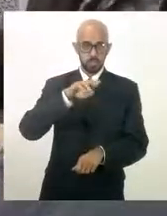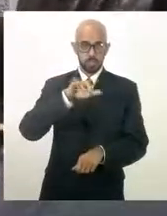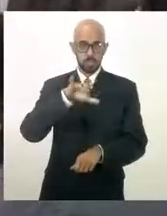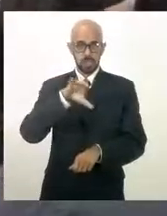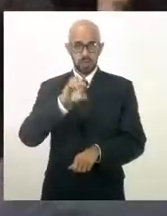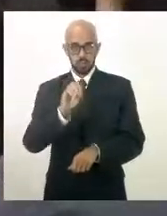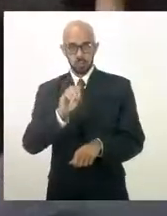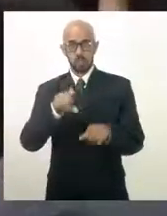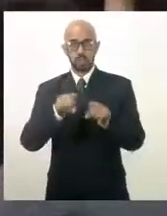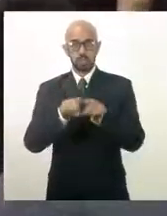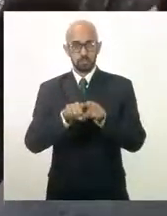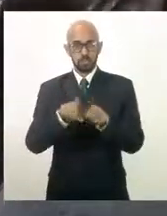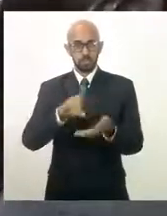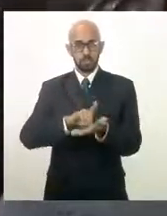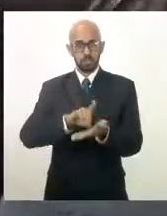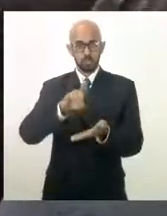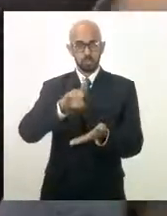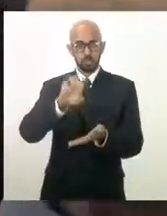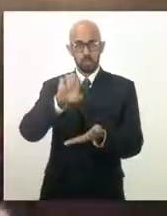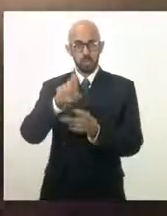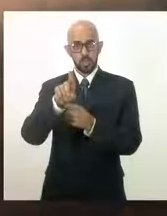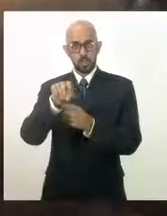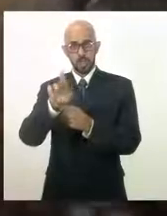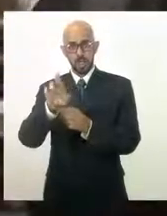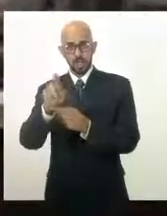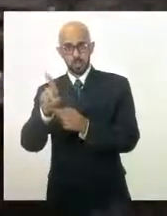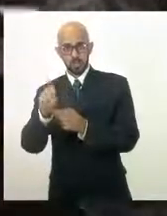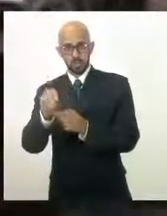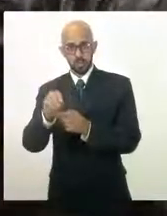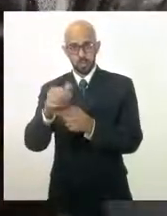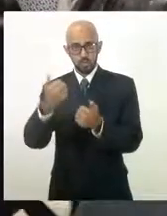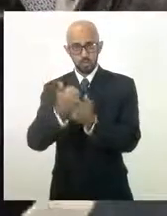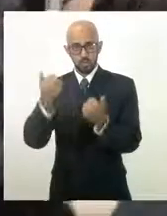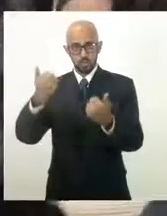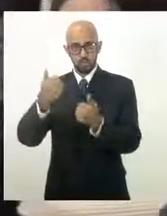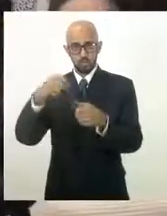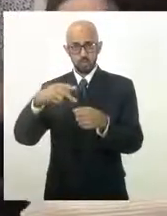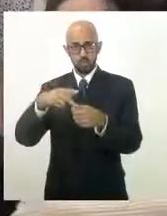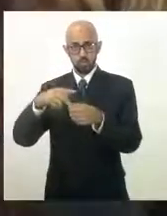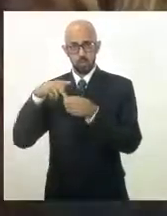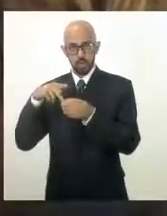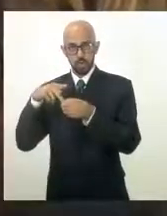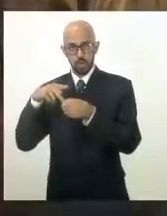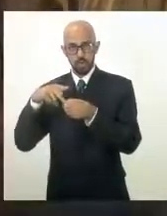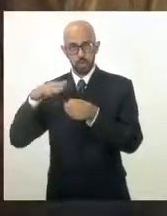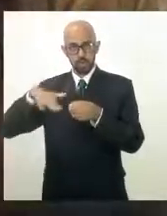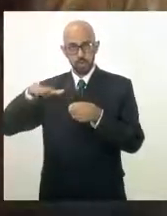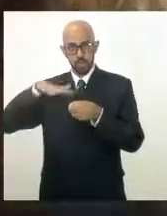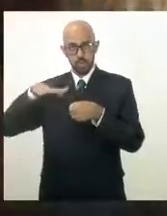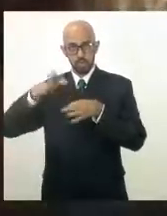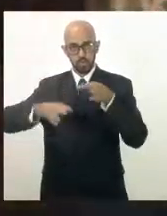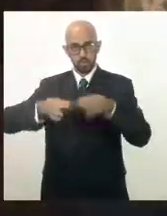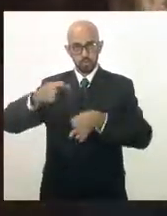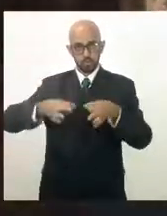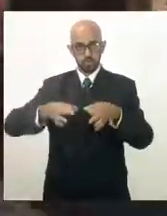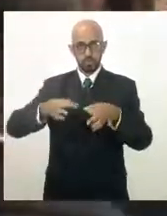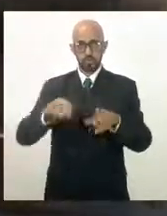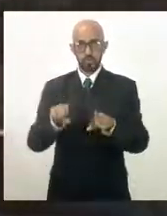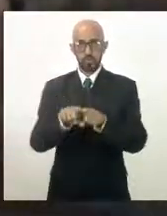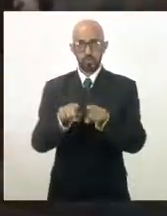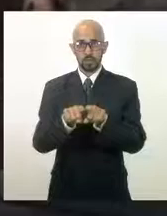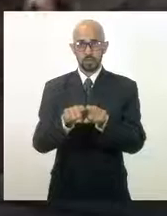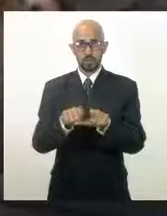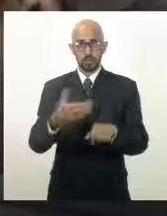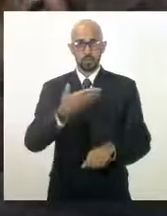também doutor Eduardo Silva Neto, subprocurador-geral de Justiça, nosso amigo